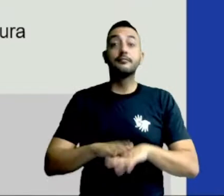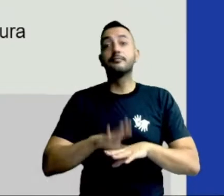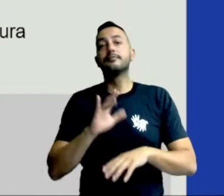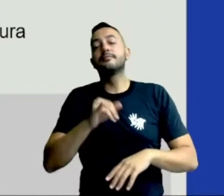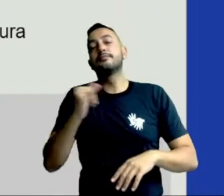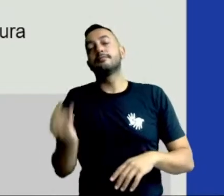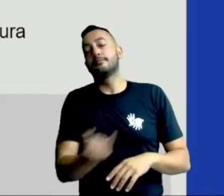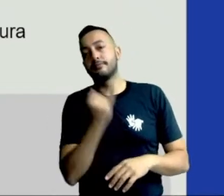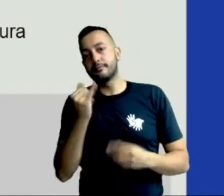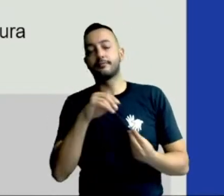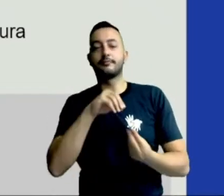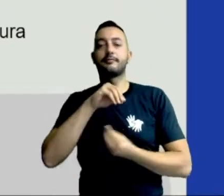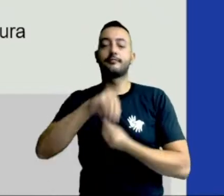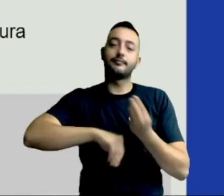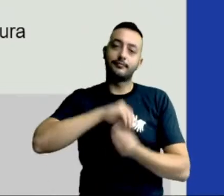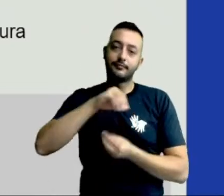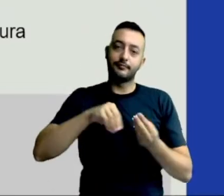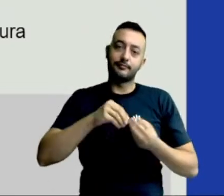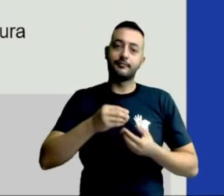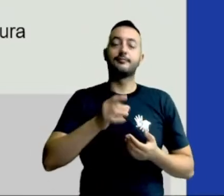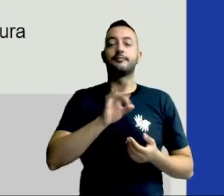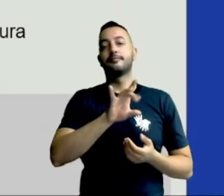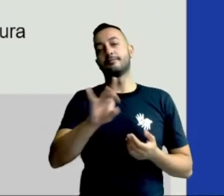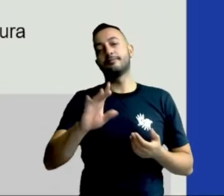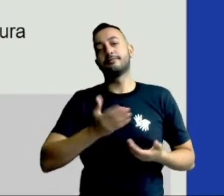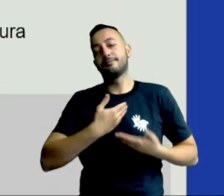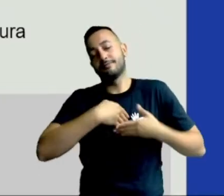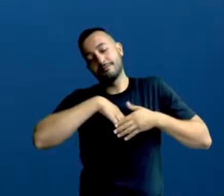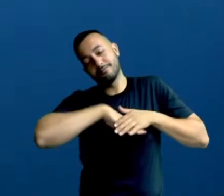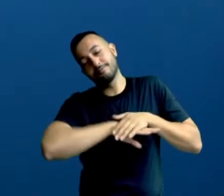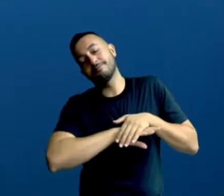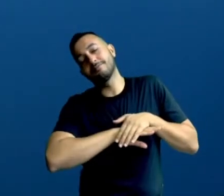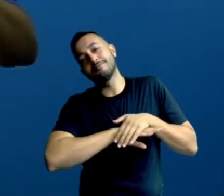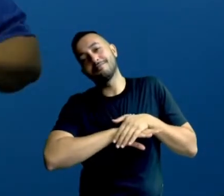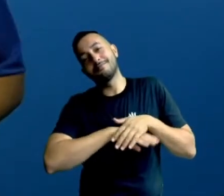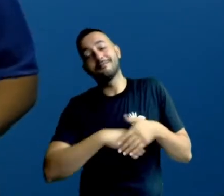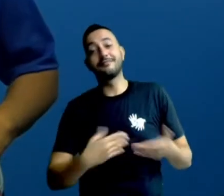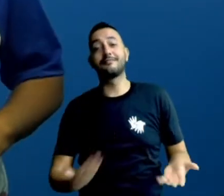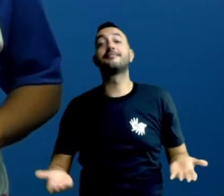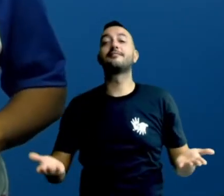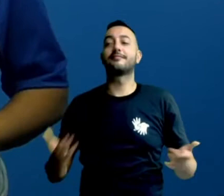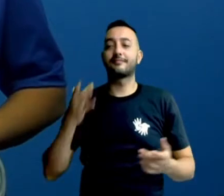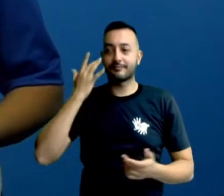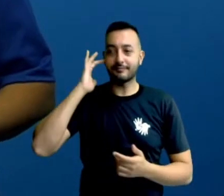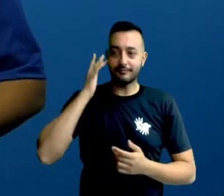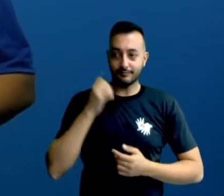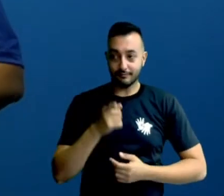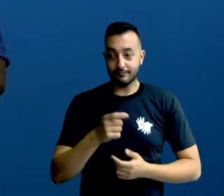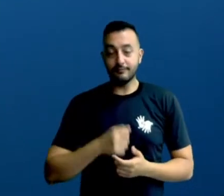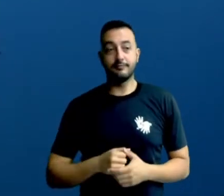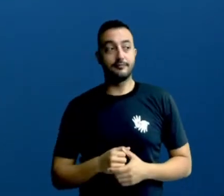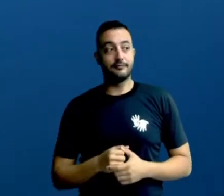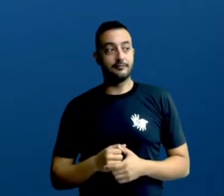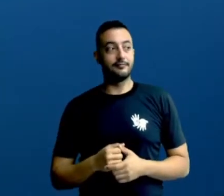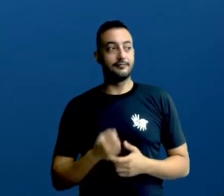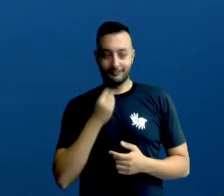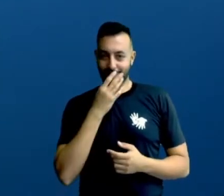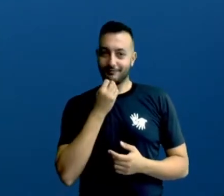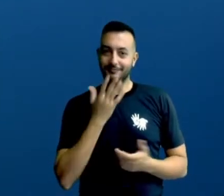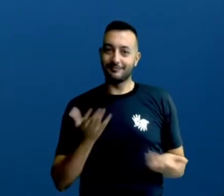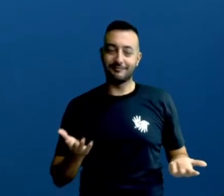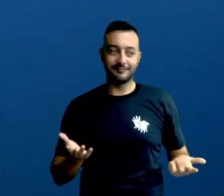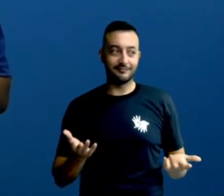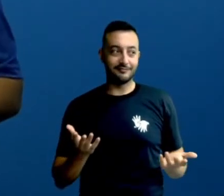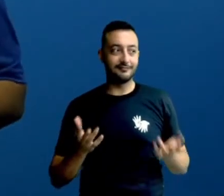é ter essa mistura dentro de cada coração. E aí, o que é que vocês acharam? Ficou bonzinho, não